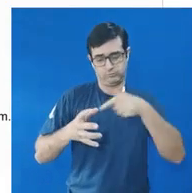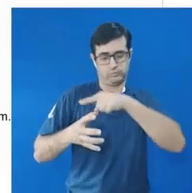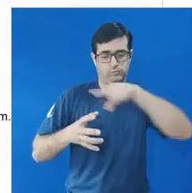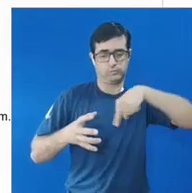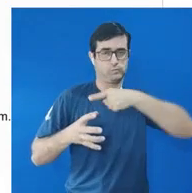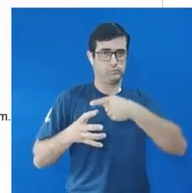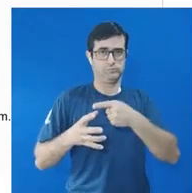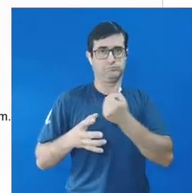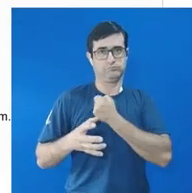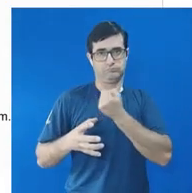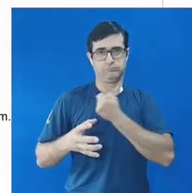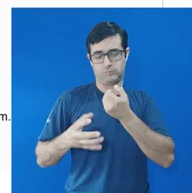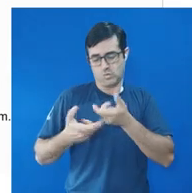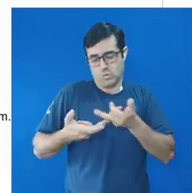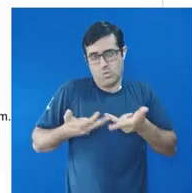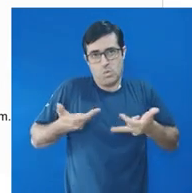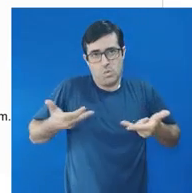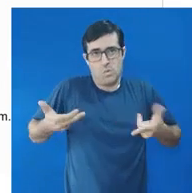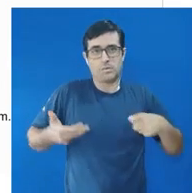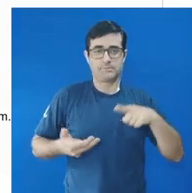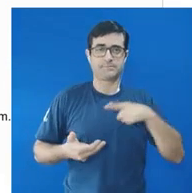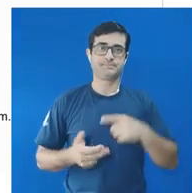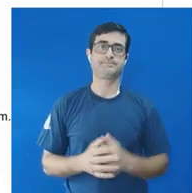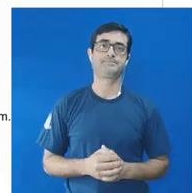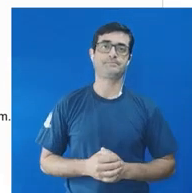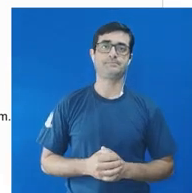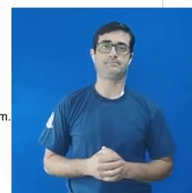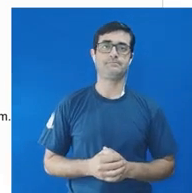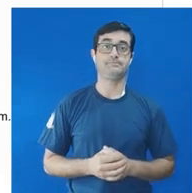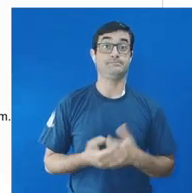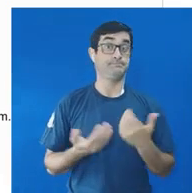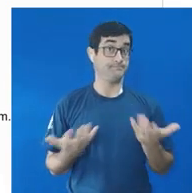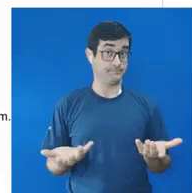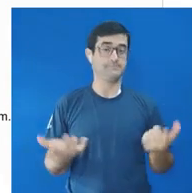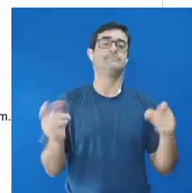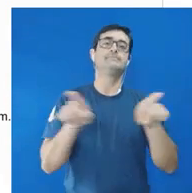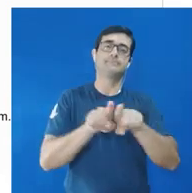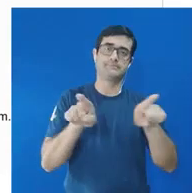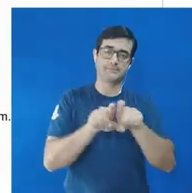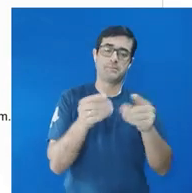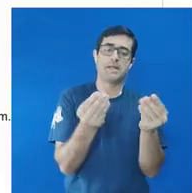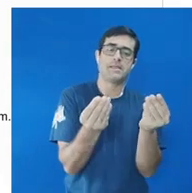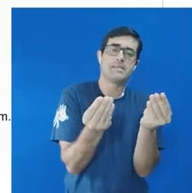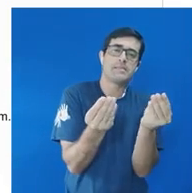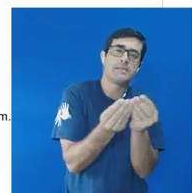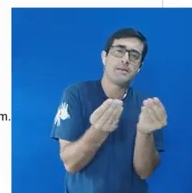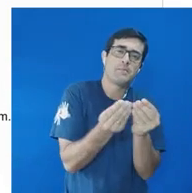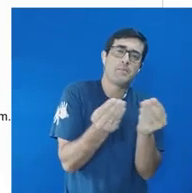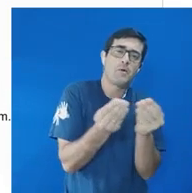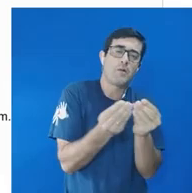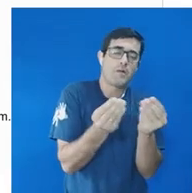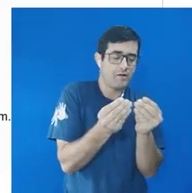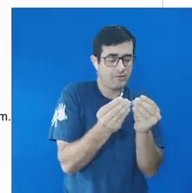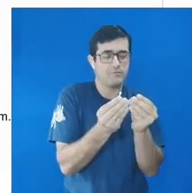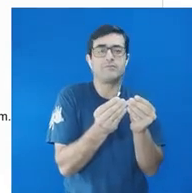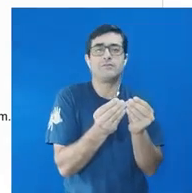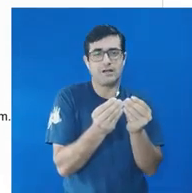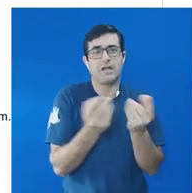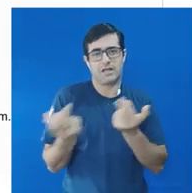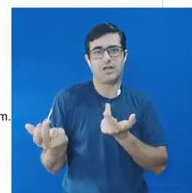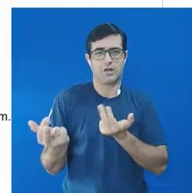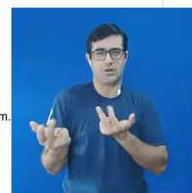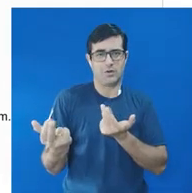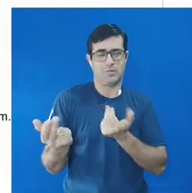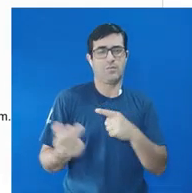grãos. Bom, nas moléculas, a gente também vai ter um valor que é palpável, e isso é a